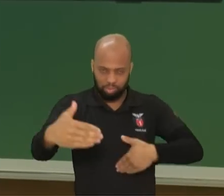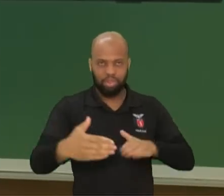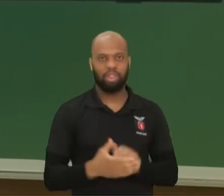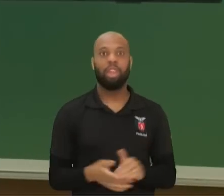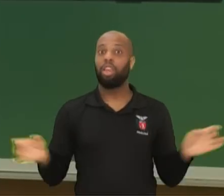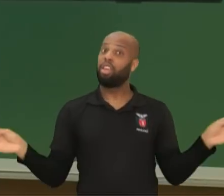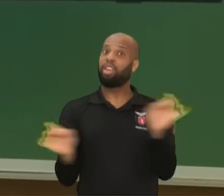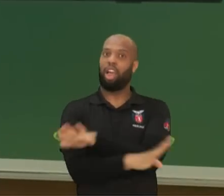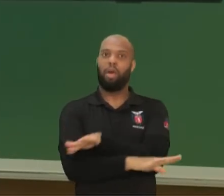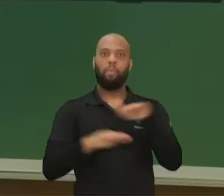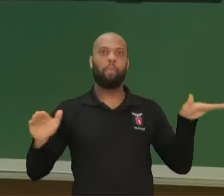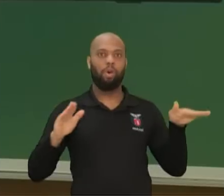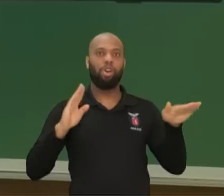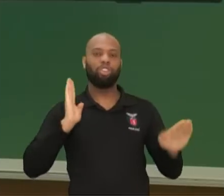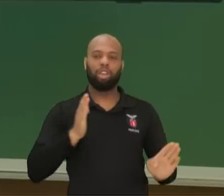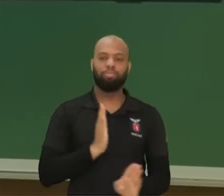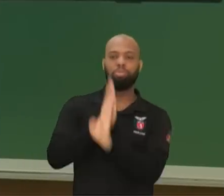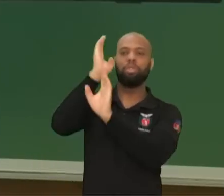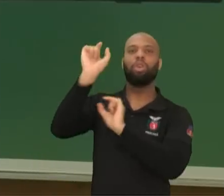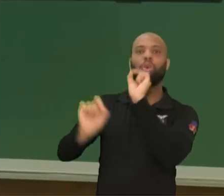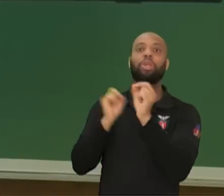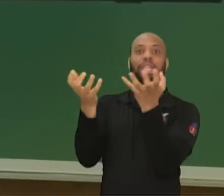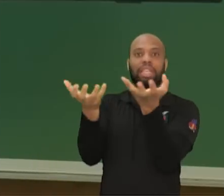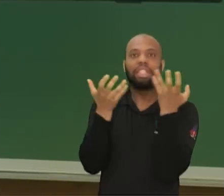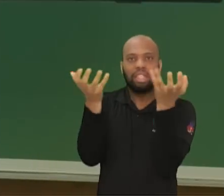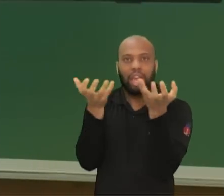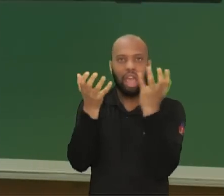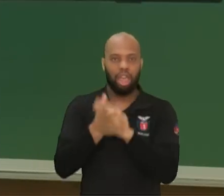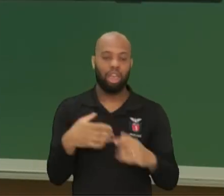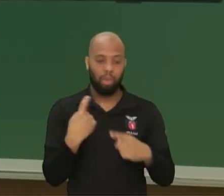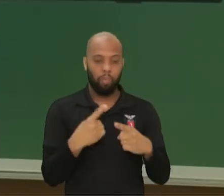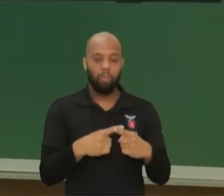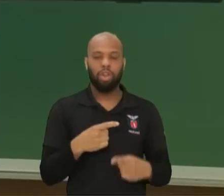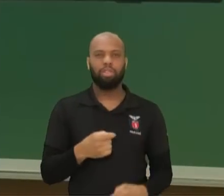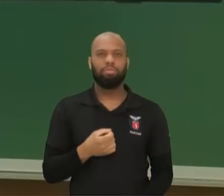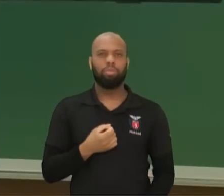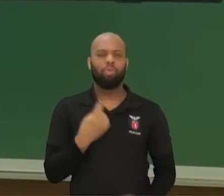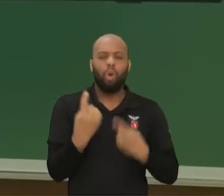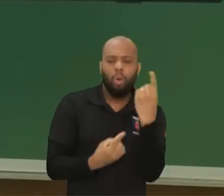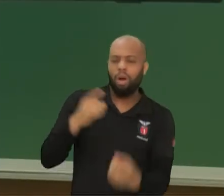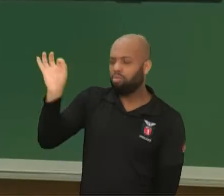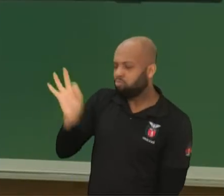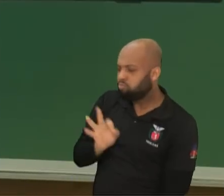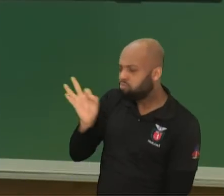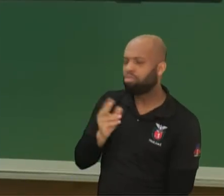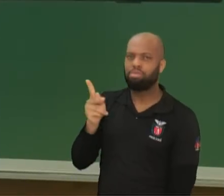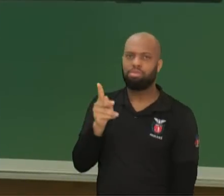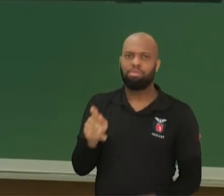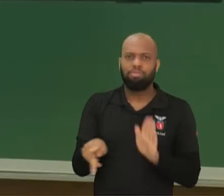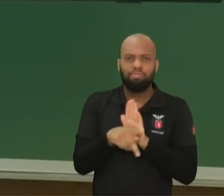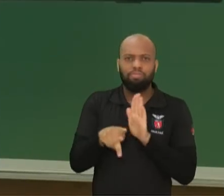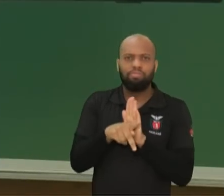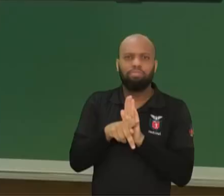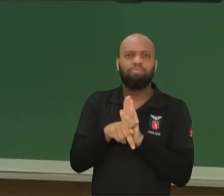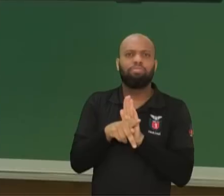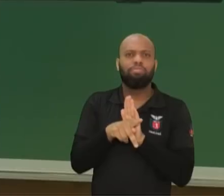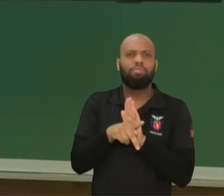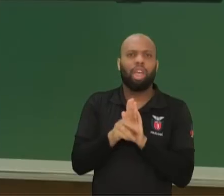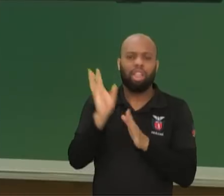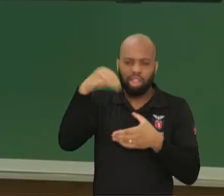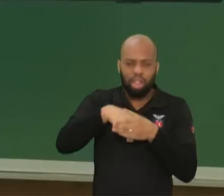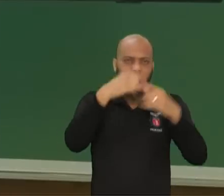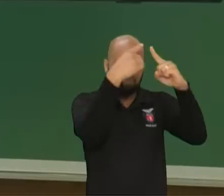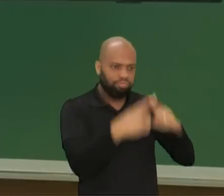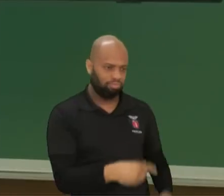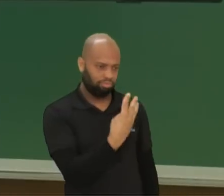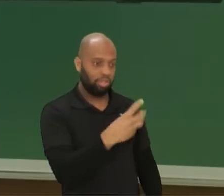primeira coisa, nós vamos identificar aí o que eu quero que aconteça. Qual que é a probabilidade deles serem múltiplos de 3? Só que nós